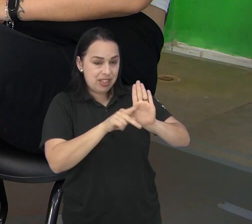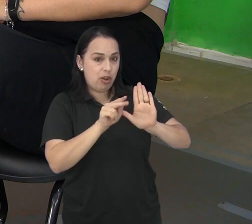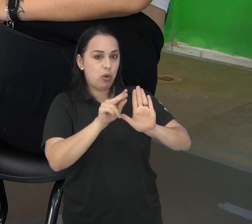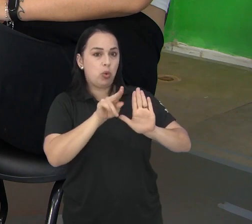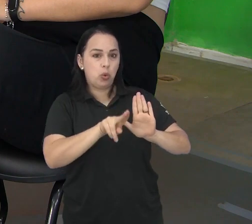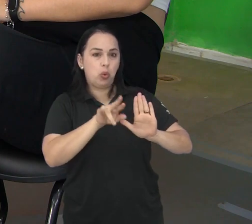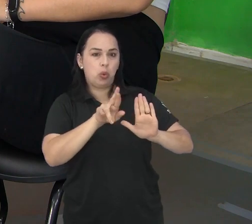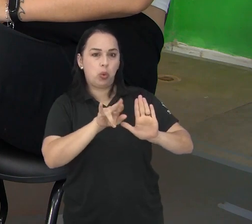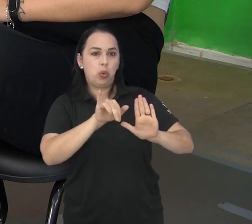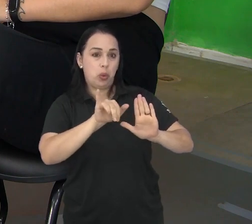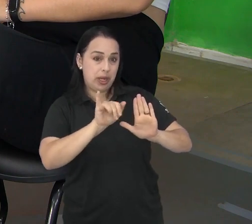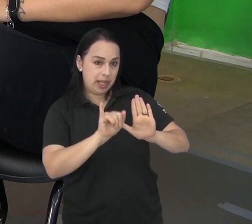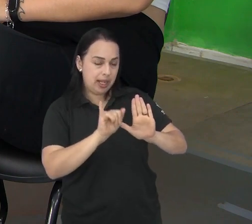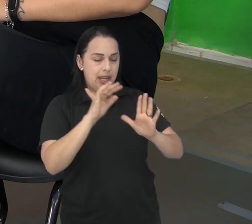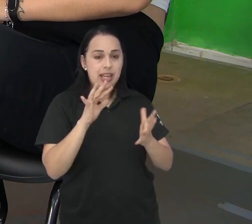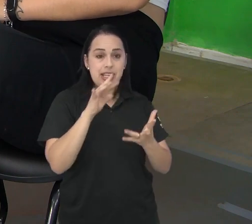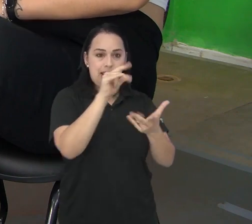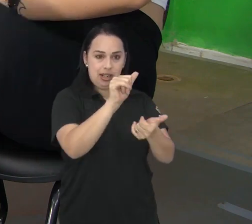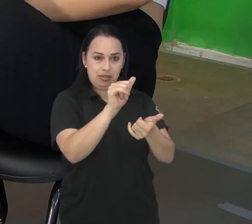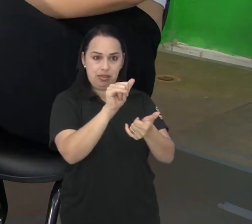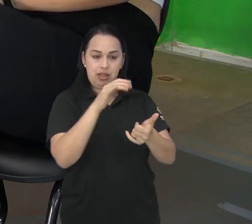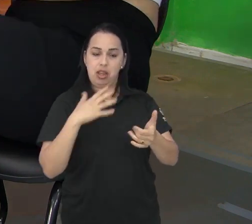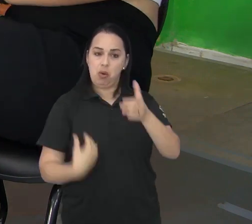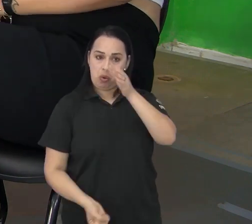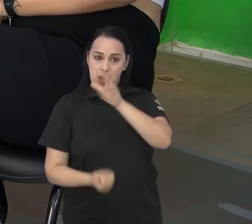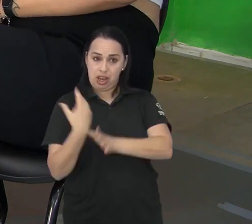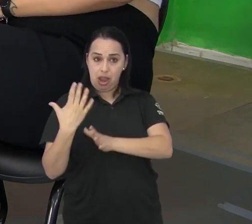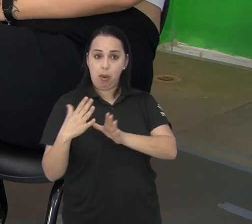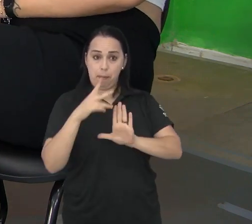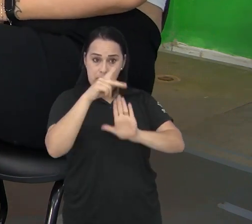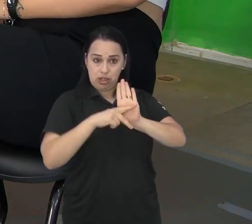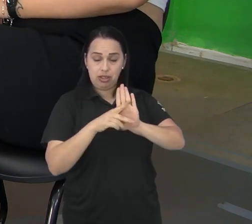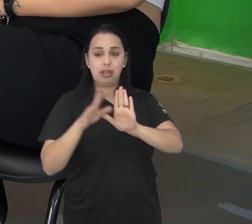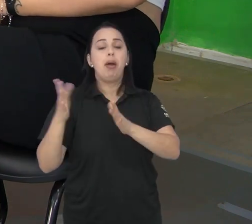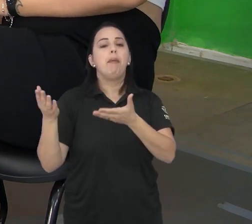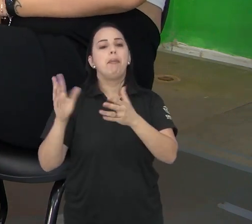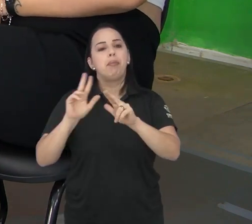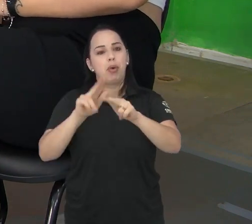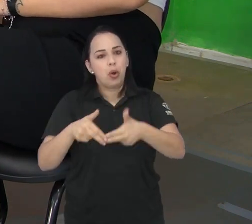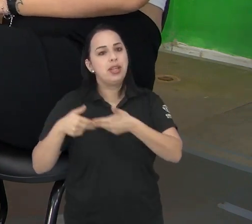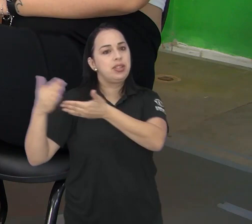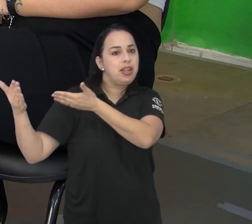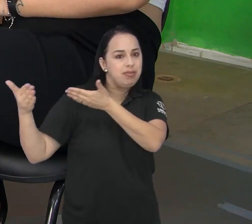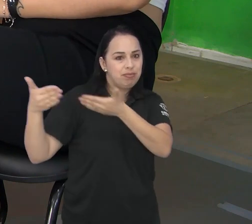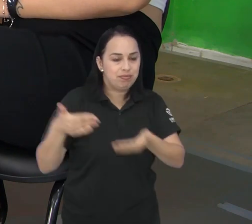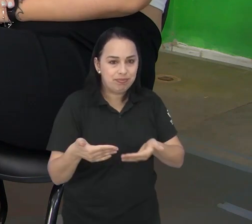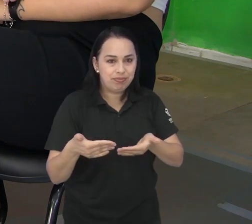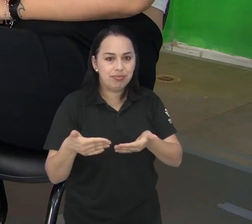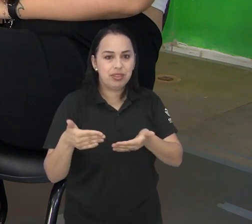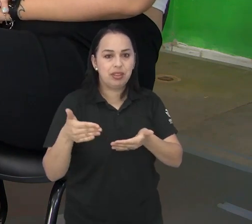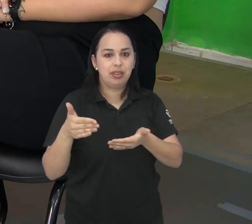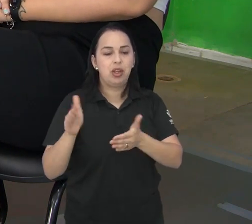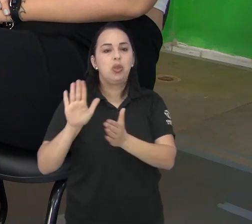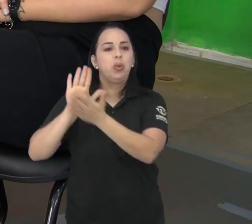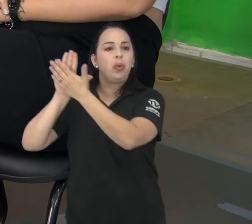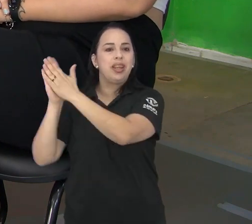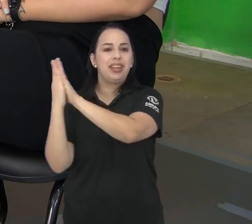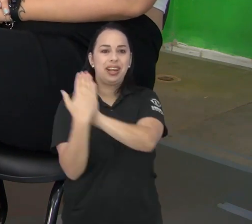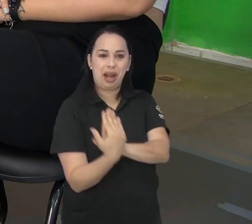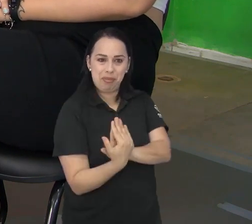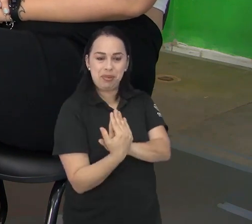O Guri International Band foi uma banda que eu criei aqui em São José dos Campos. Eles vieram pra cá? E eles vieram pra cá